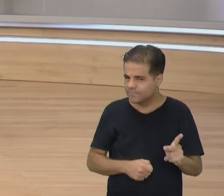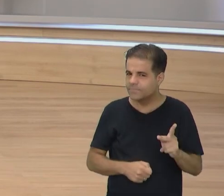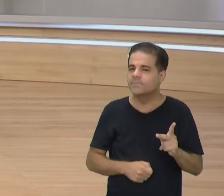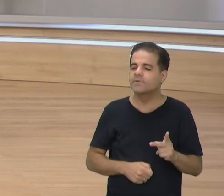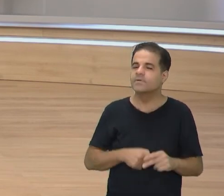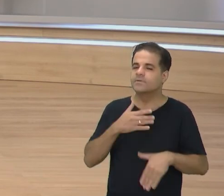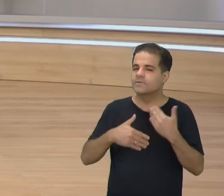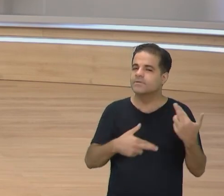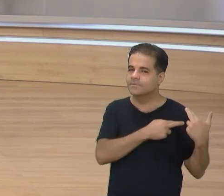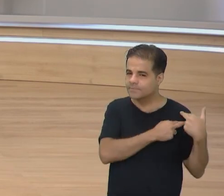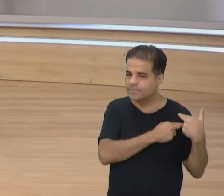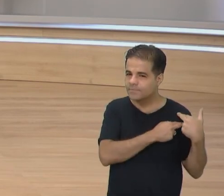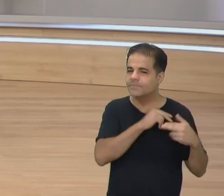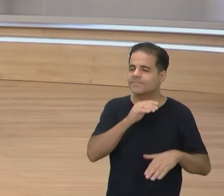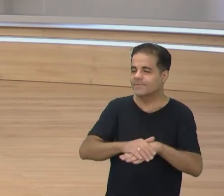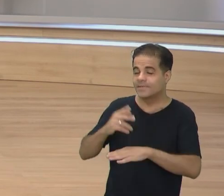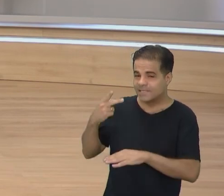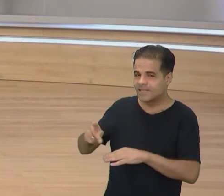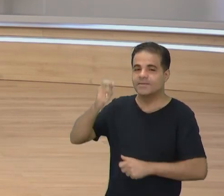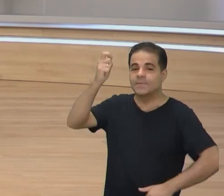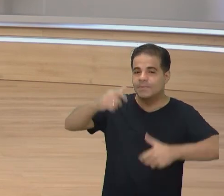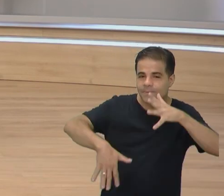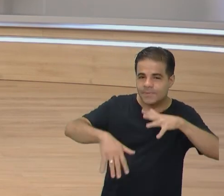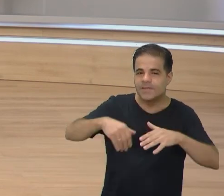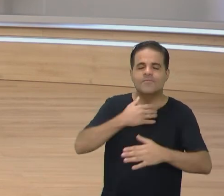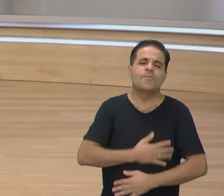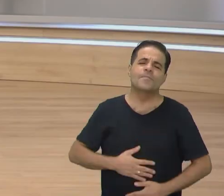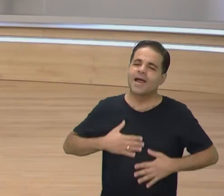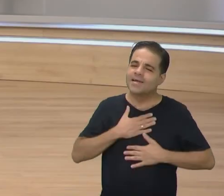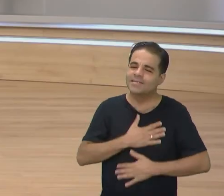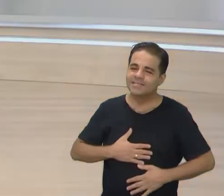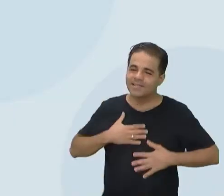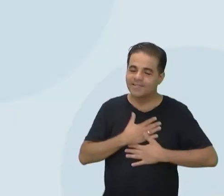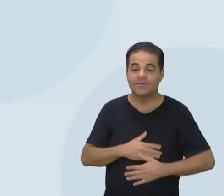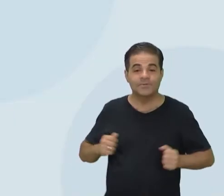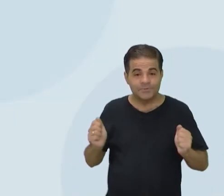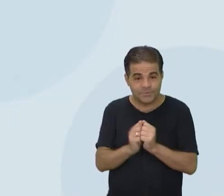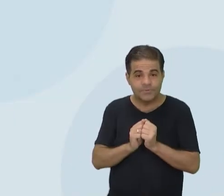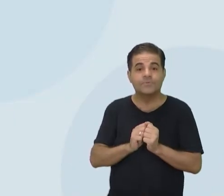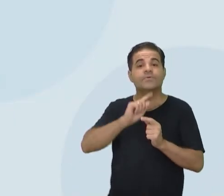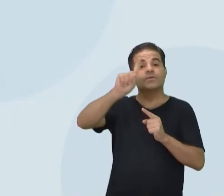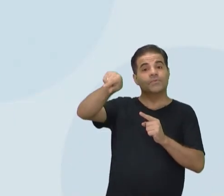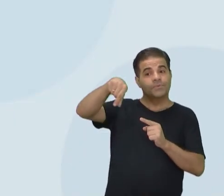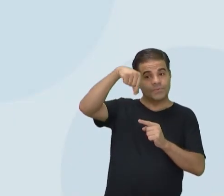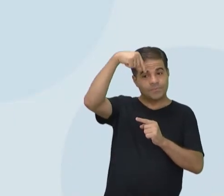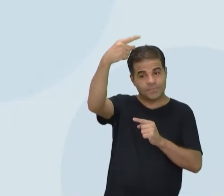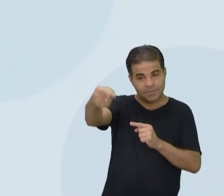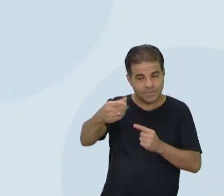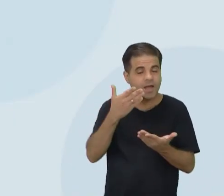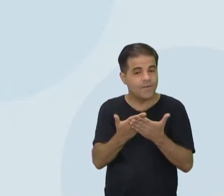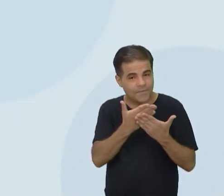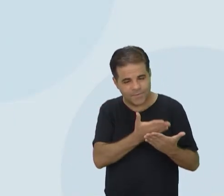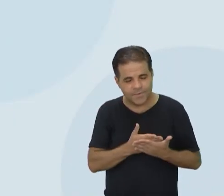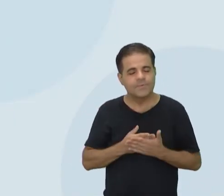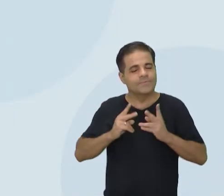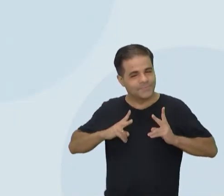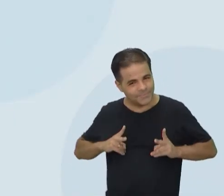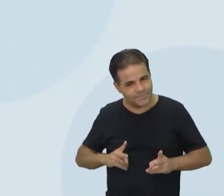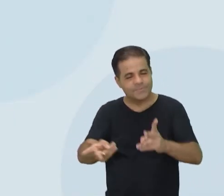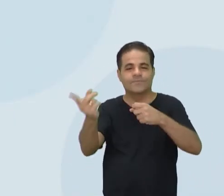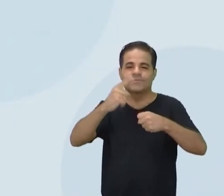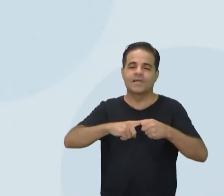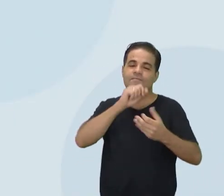com mais responsabilidade ainda. Vou fazer o mini conto? Foi um prazer, Mauro, estar com obrigado. você. E a gente volta aí nas próximas aulas com a